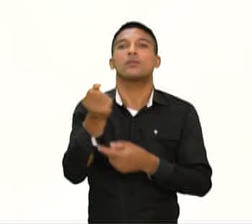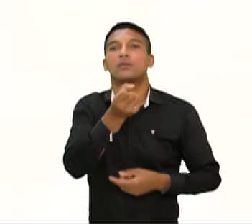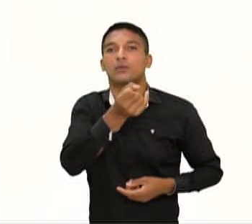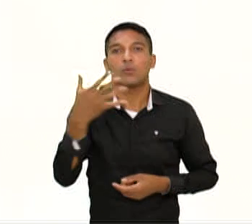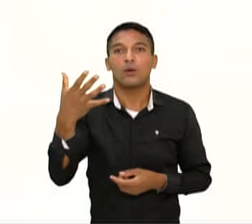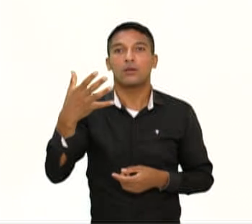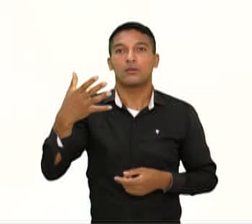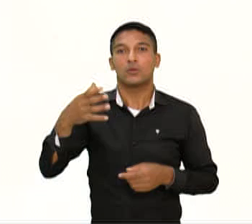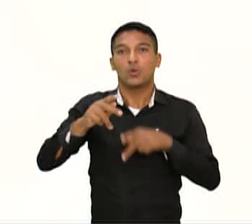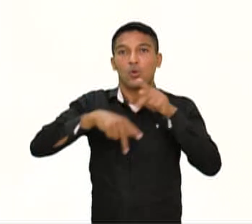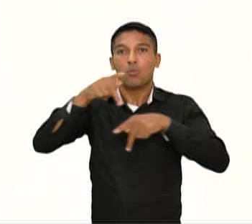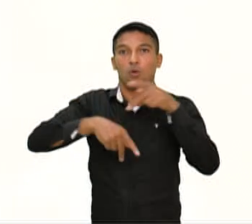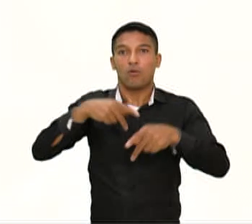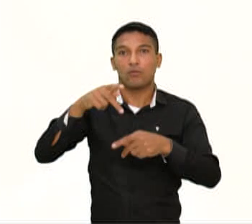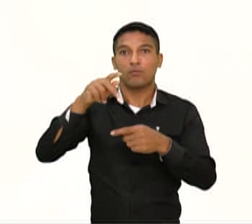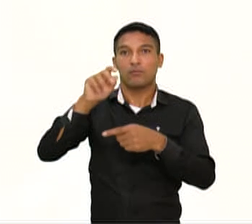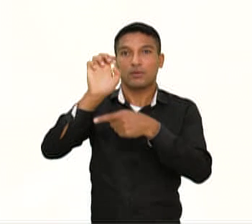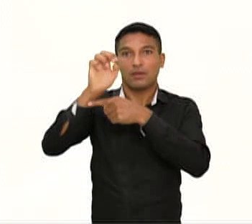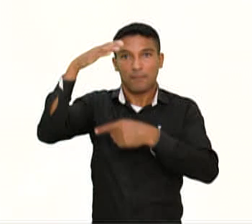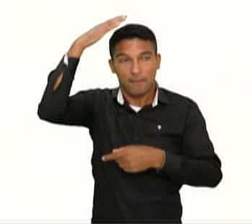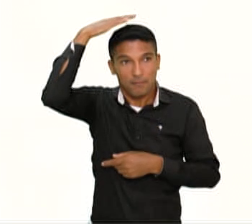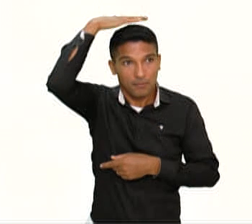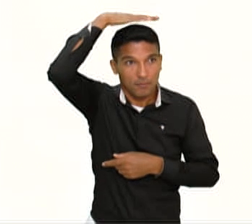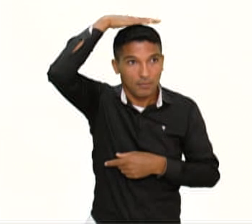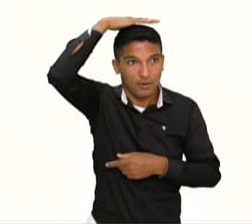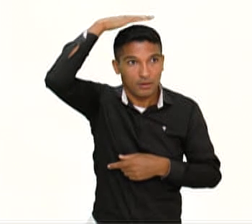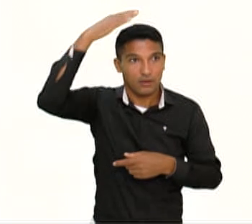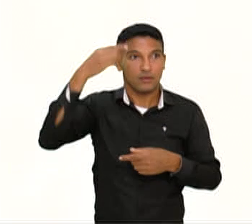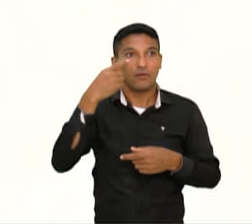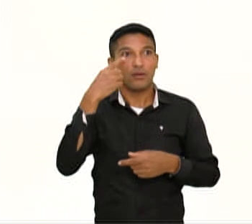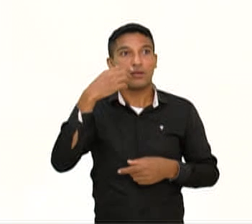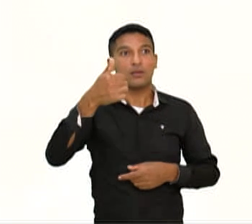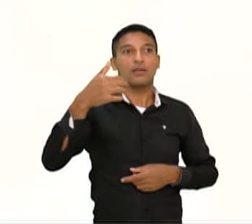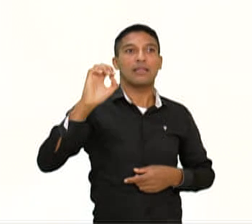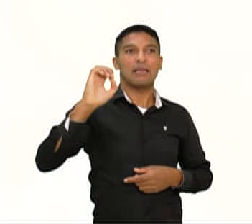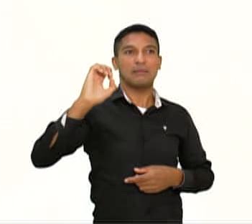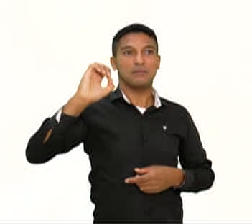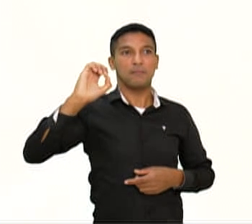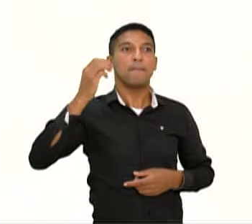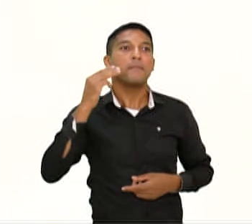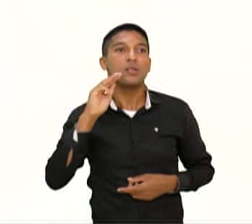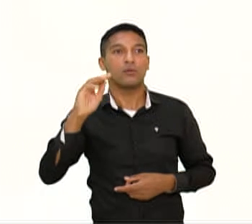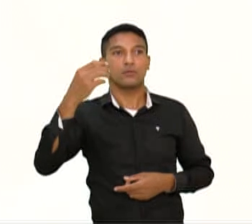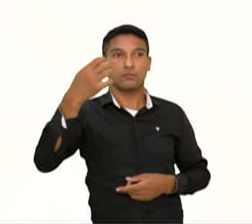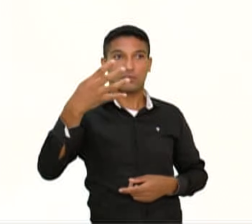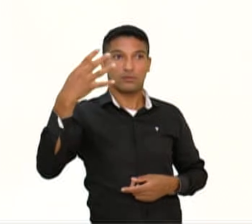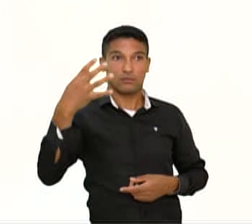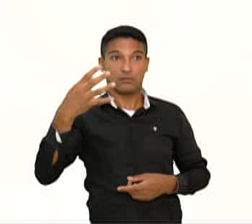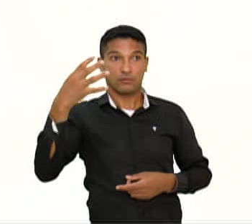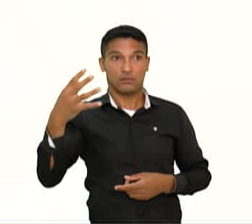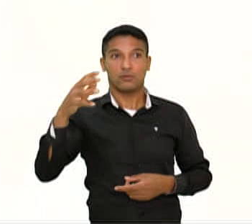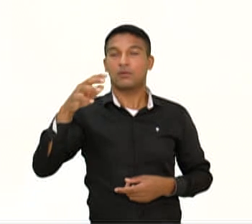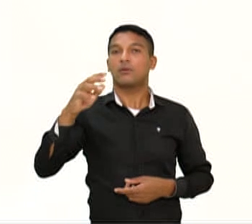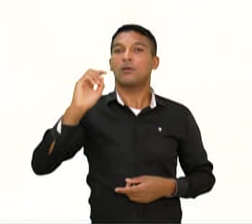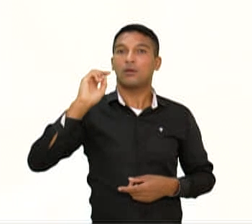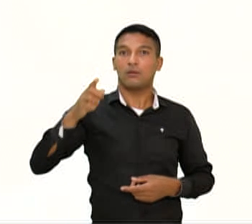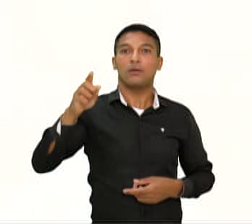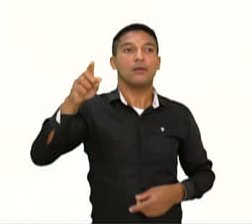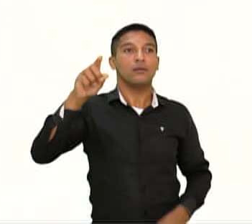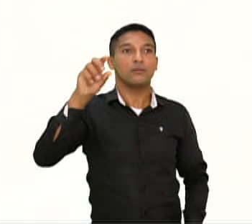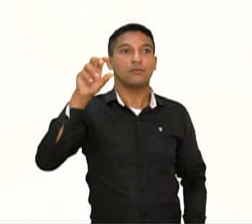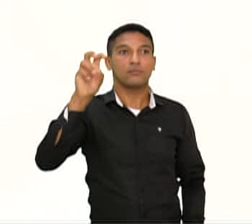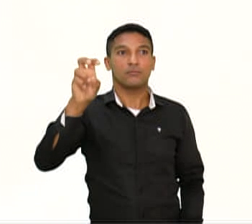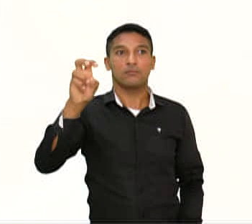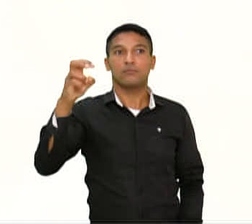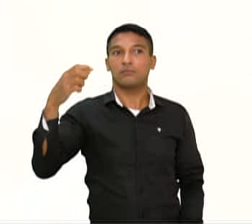quilômetro quadrado, considerado uma maneira bem representativa, mas lembrando que nós temos alguns vazios demográficos ainda